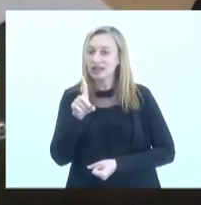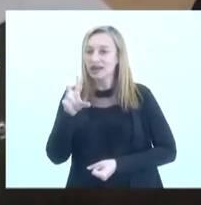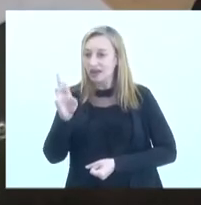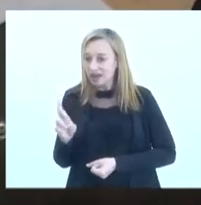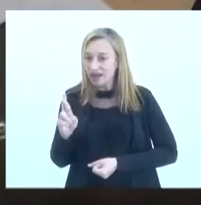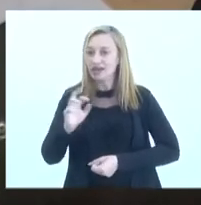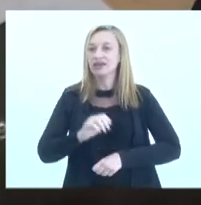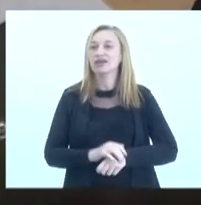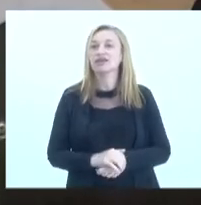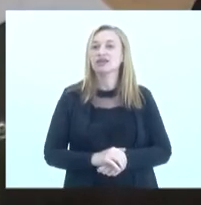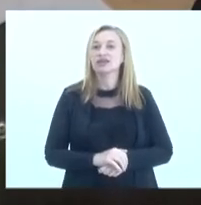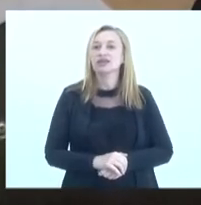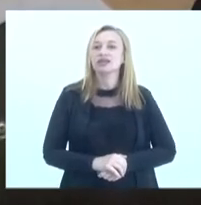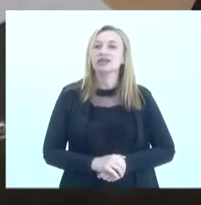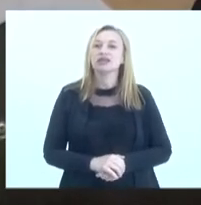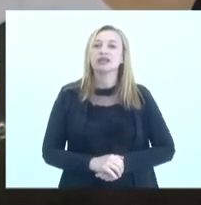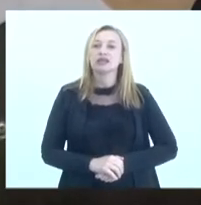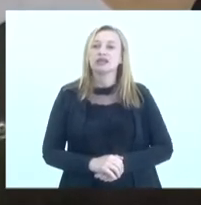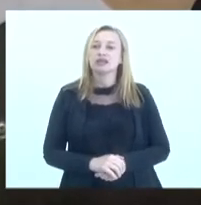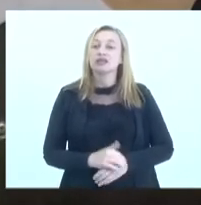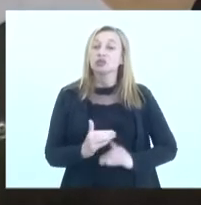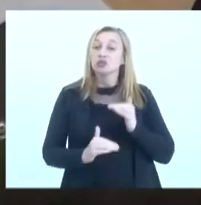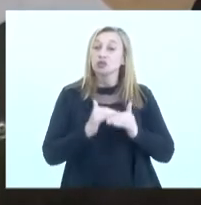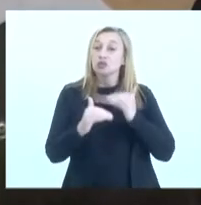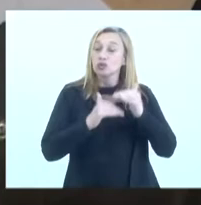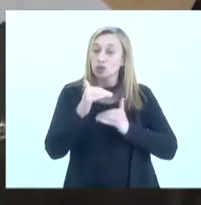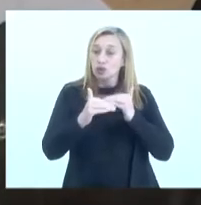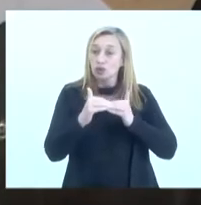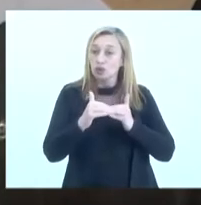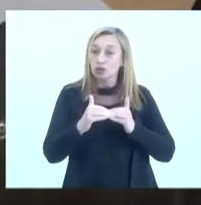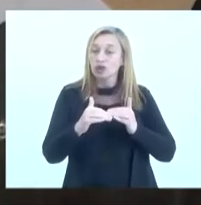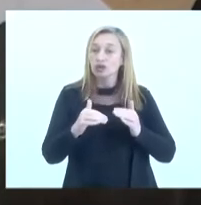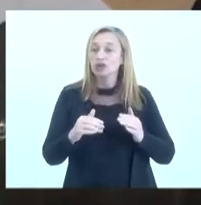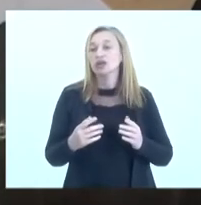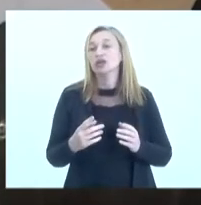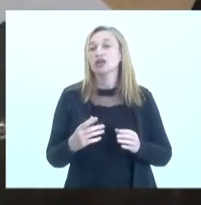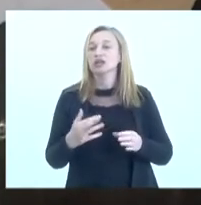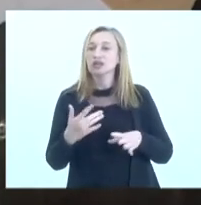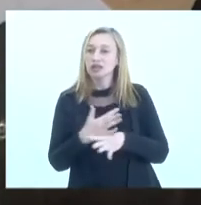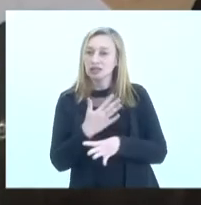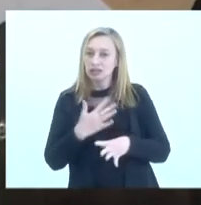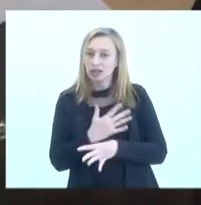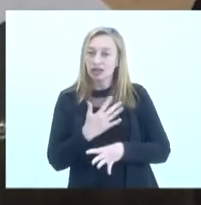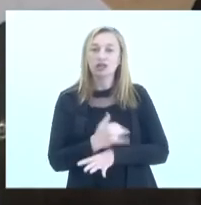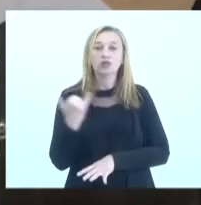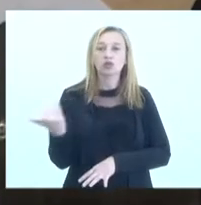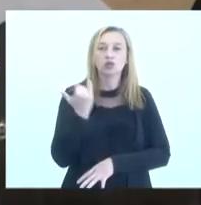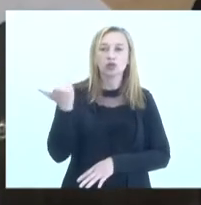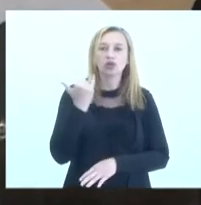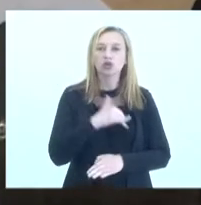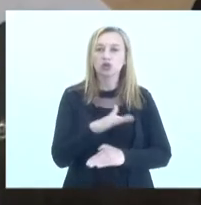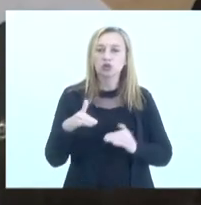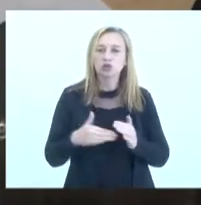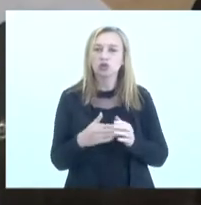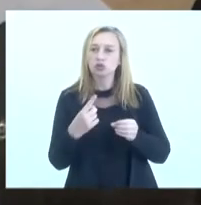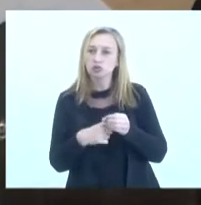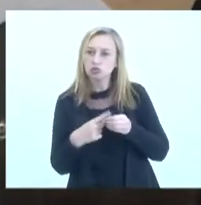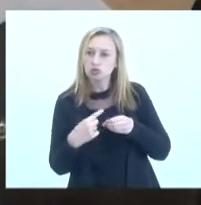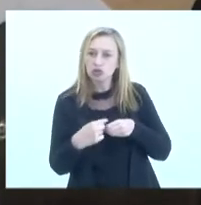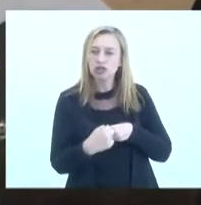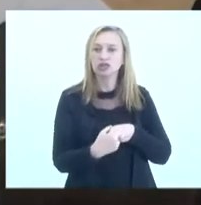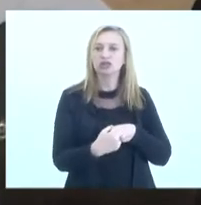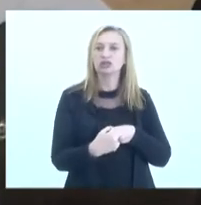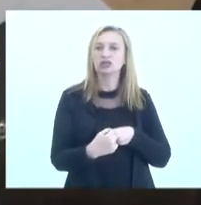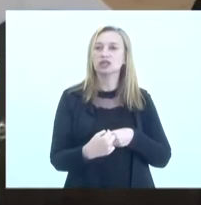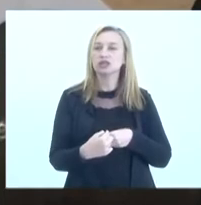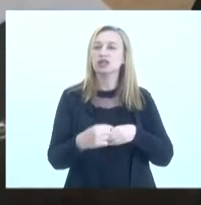da equidade do desenvolvimento entre as cidades. O importante é que todos os municípios estejam